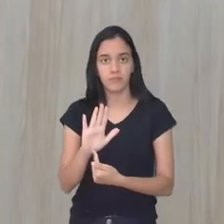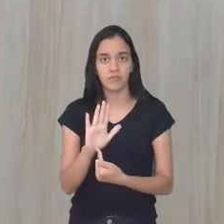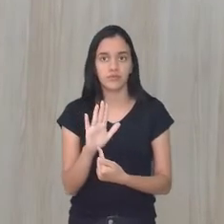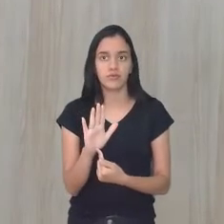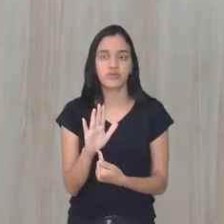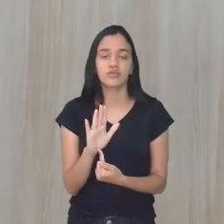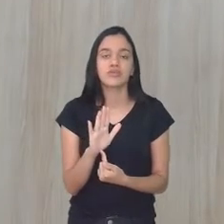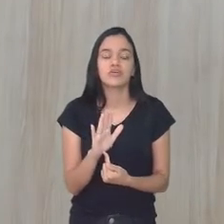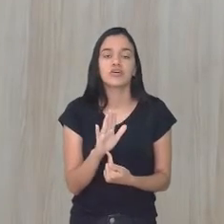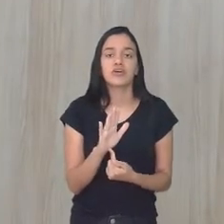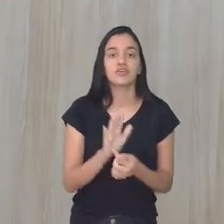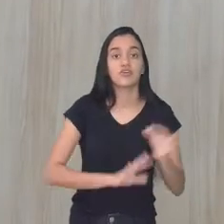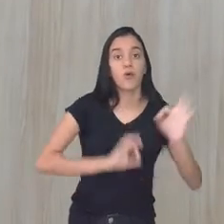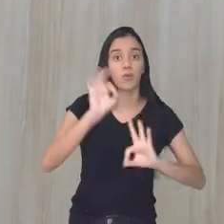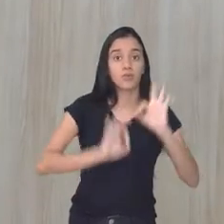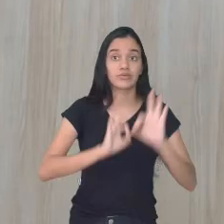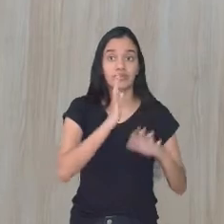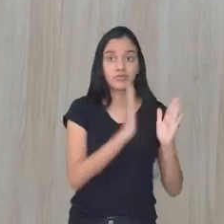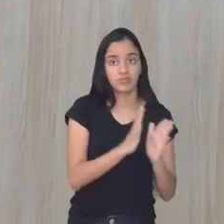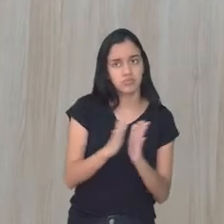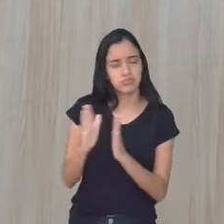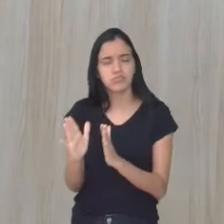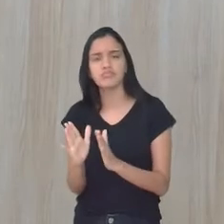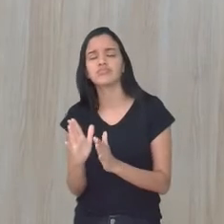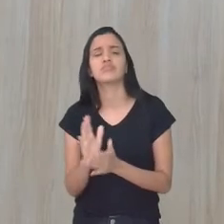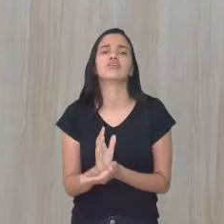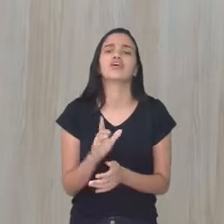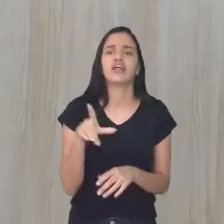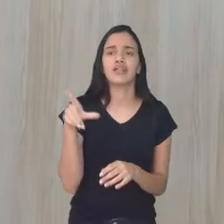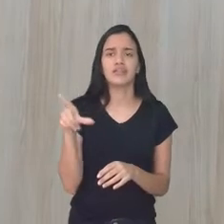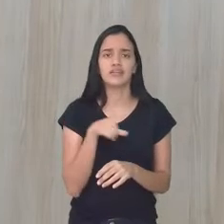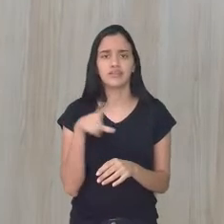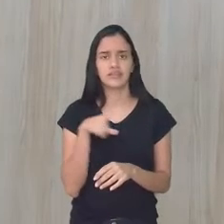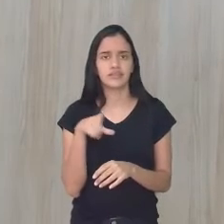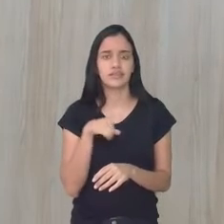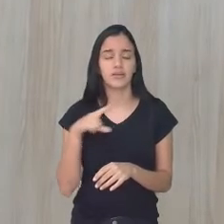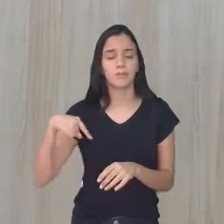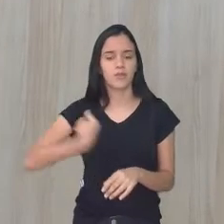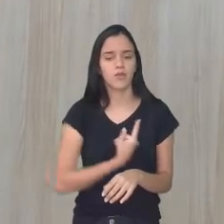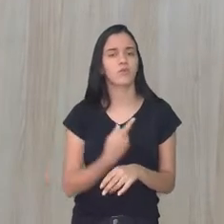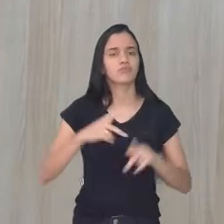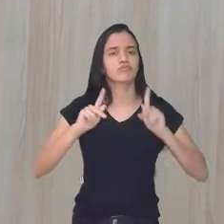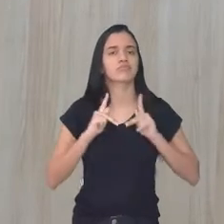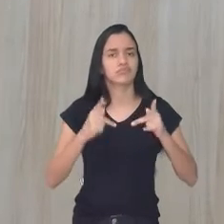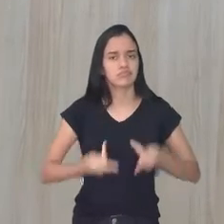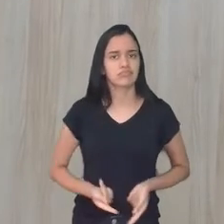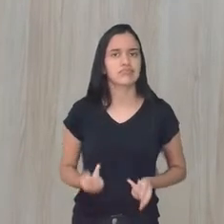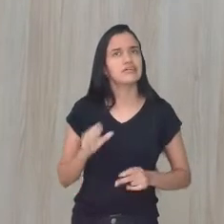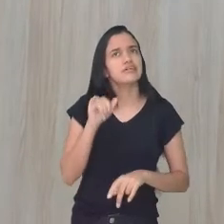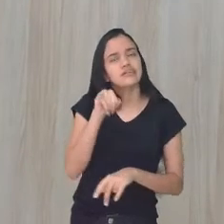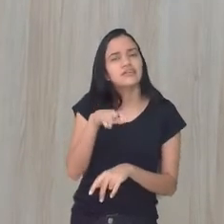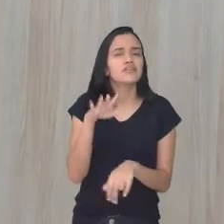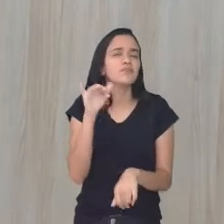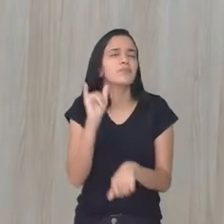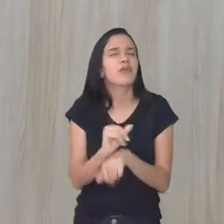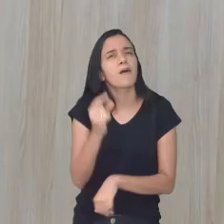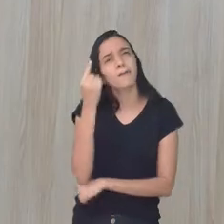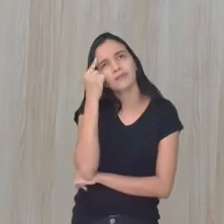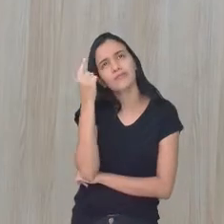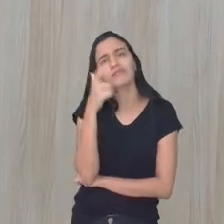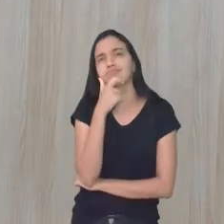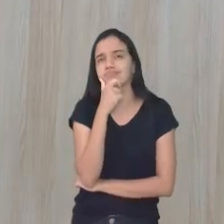né, os níveis de organização dos seres vivos. Eu estou trazendo aqui que o nosso corpo, né, se a gente parar um pouquinho para